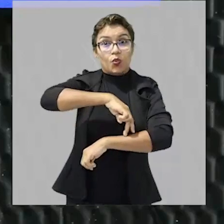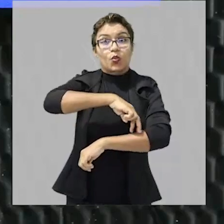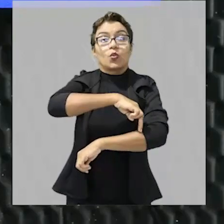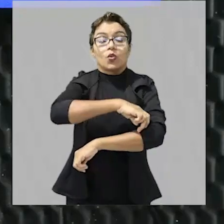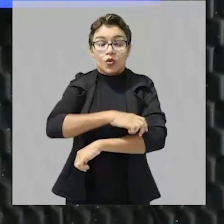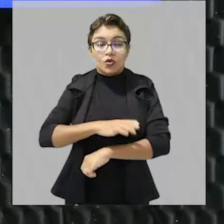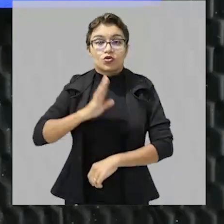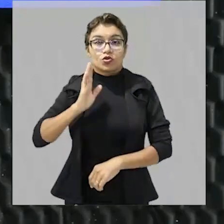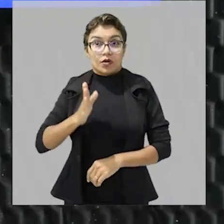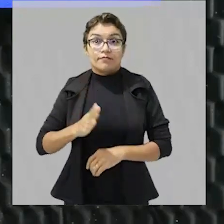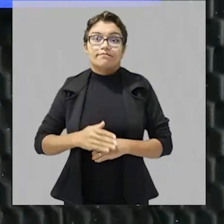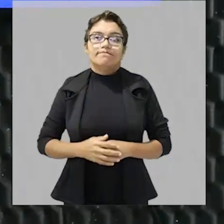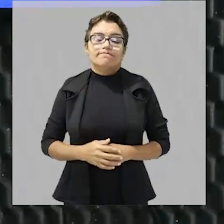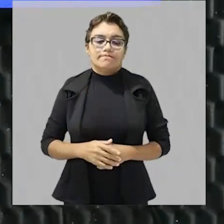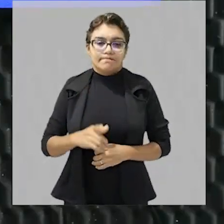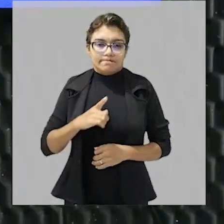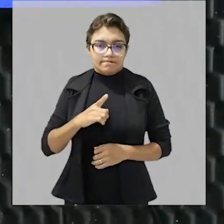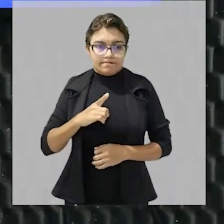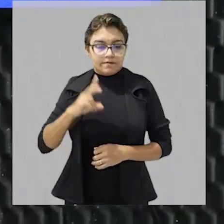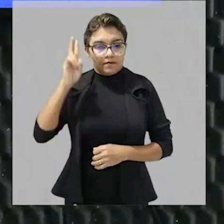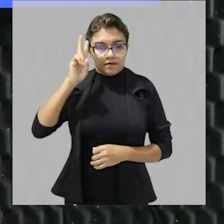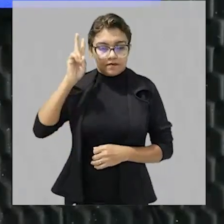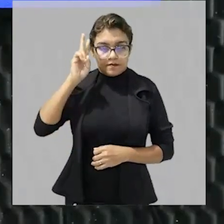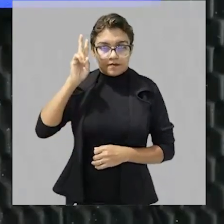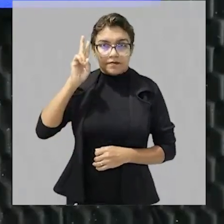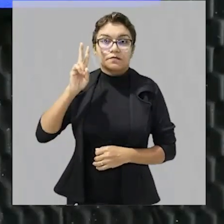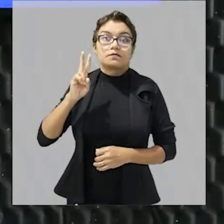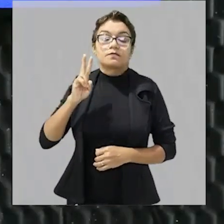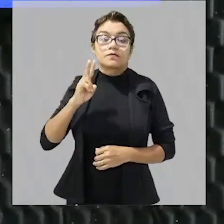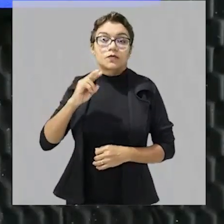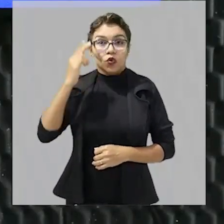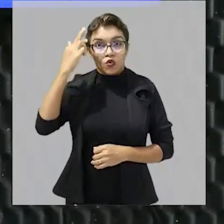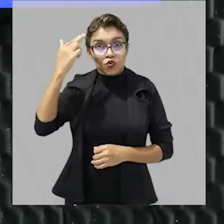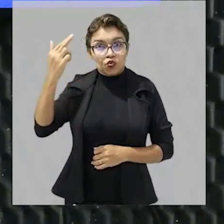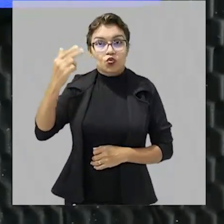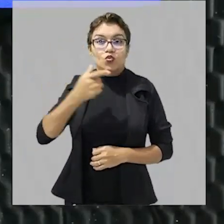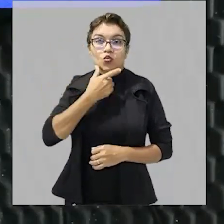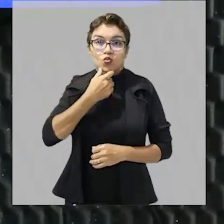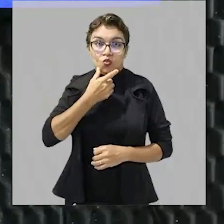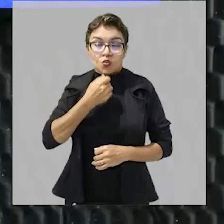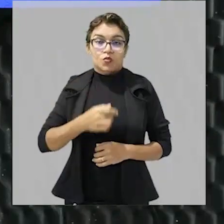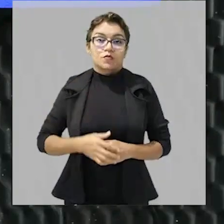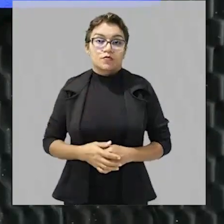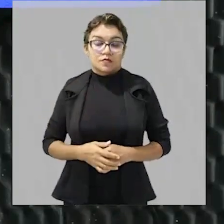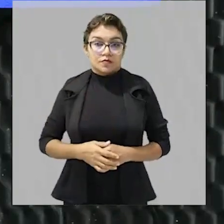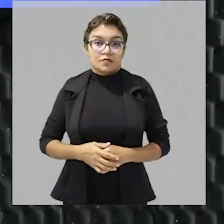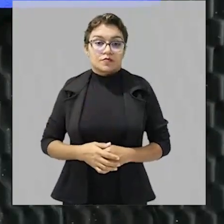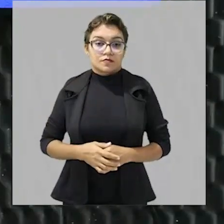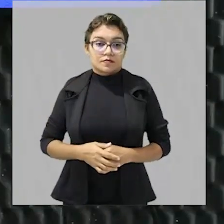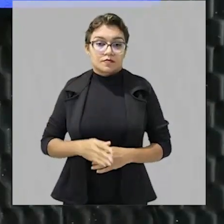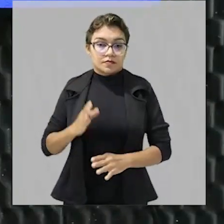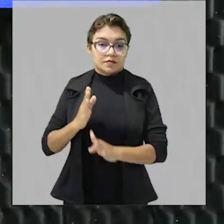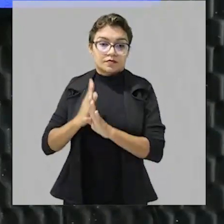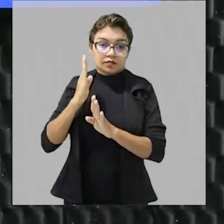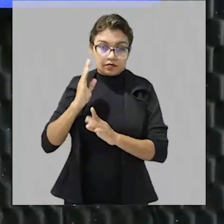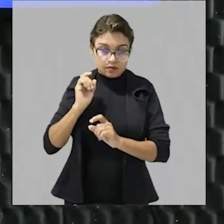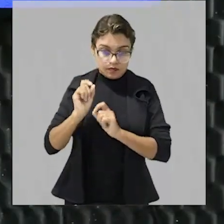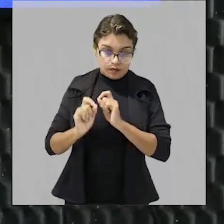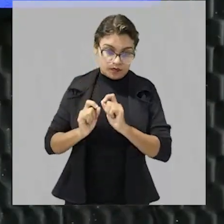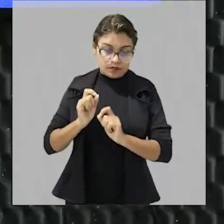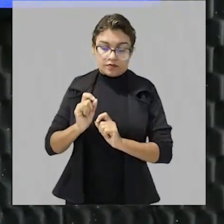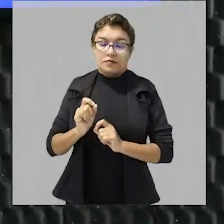que ele quer de você? Que você identifique a semelhança, ou seja,